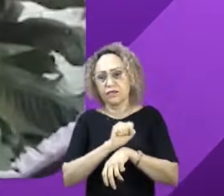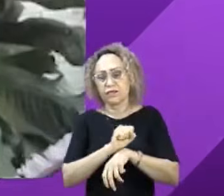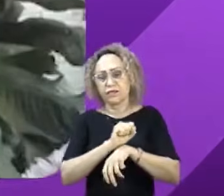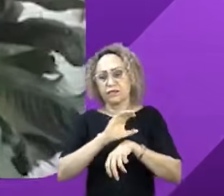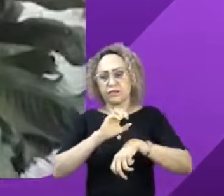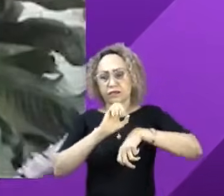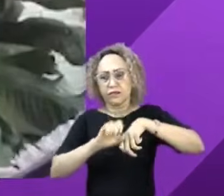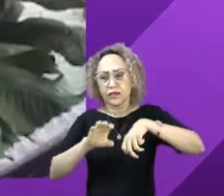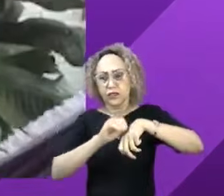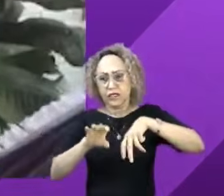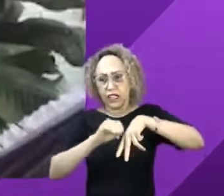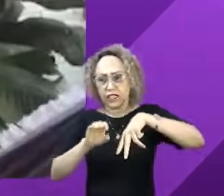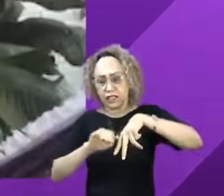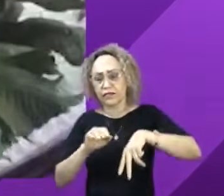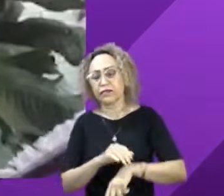tem o